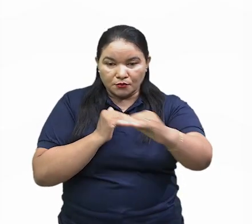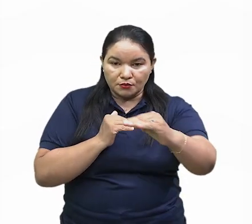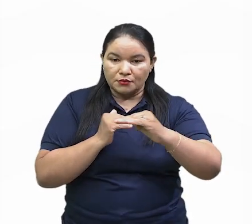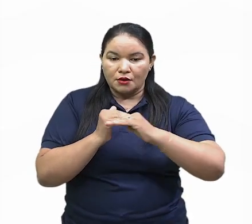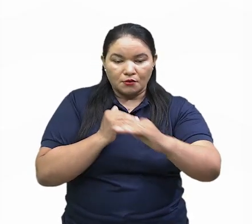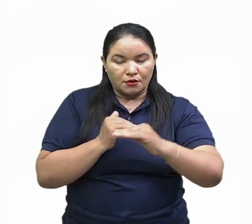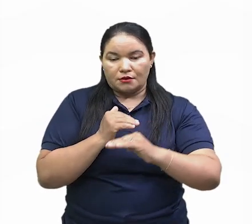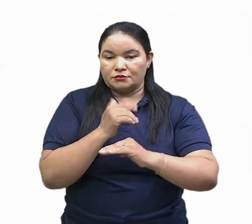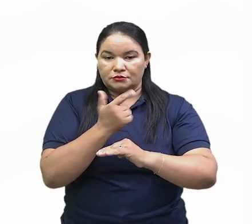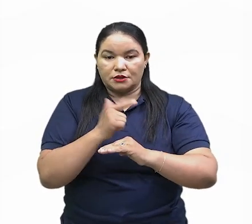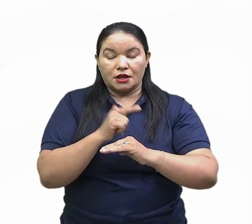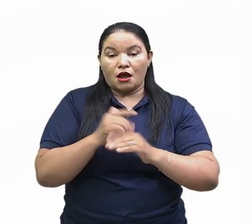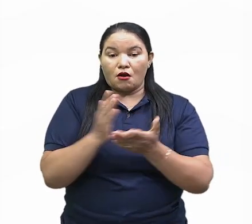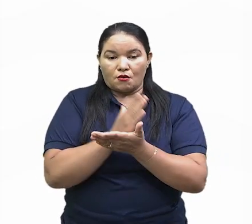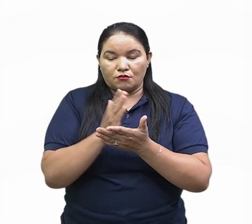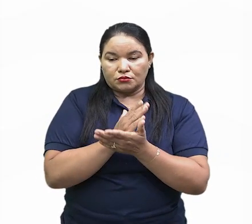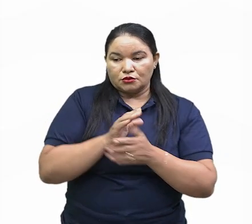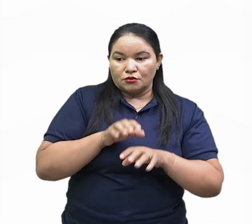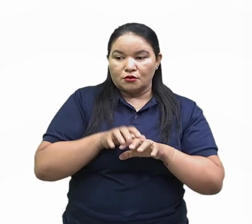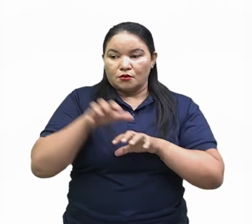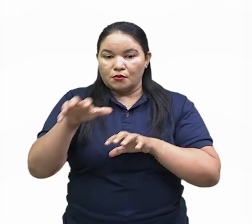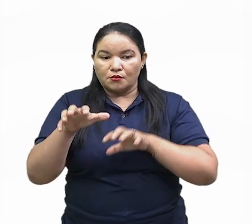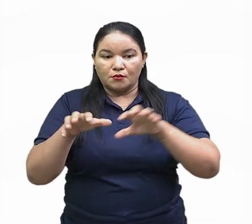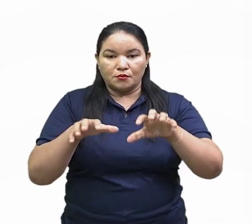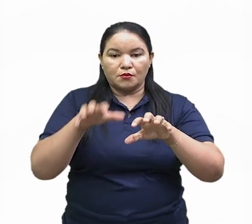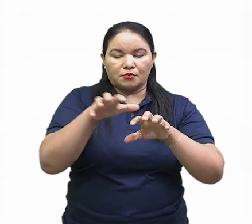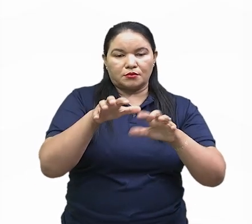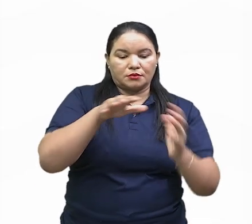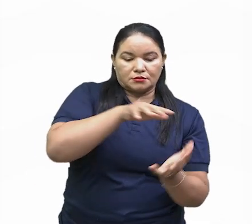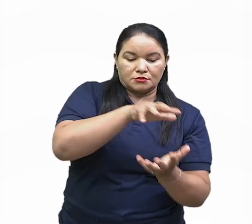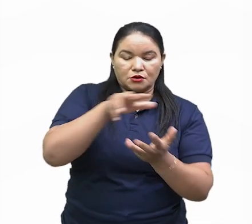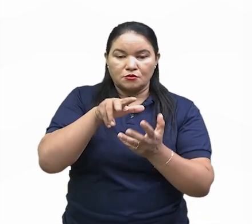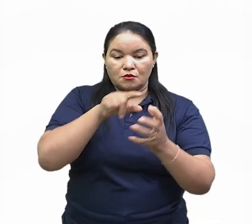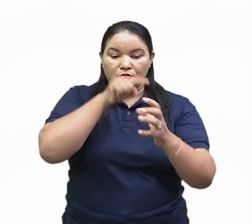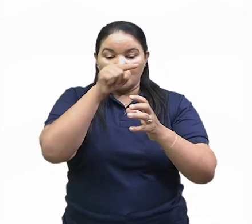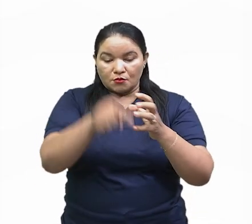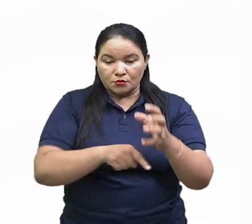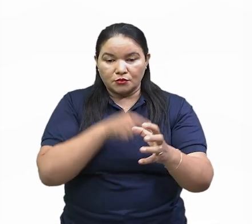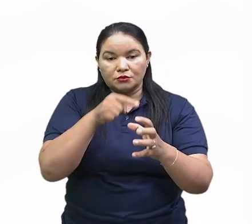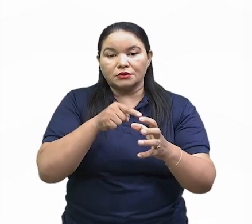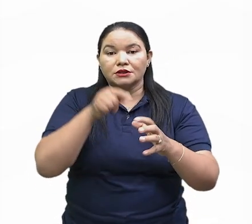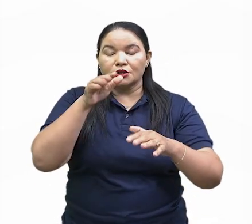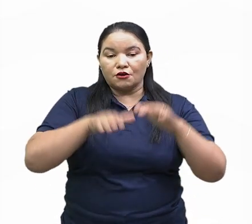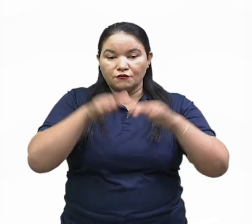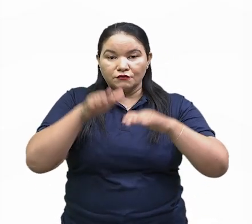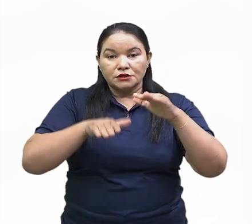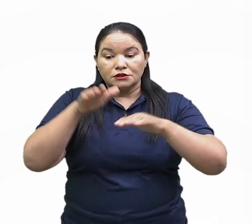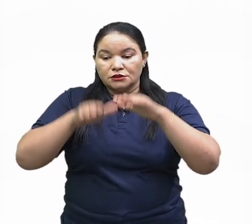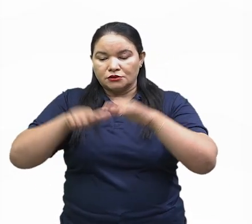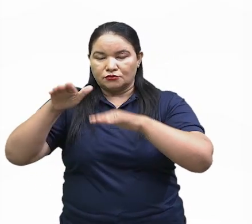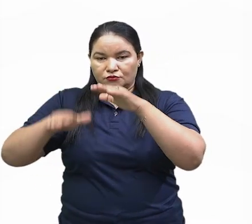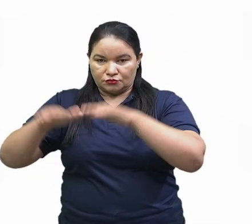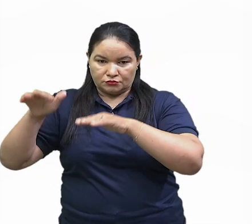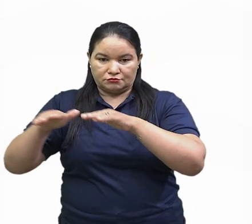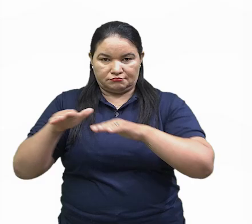Tá? Então, essa distribuição espacial ao redor do planeta, ela acaba sendo considerada